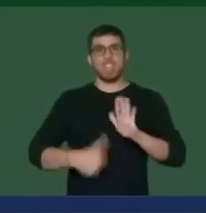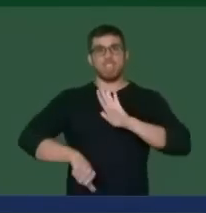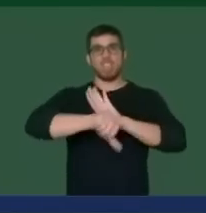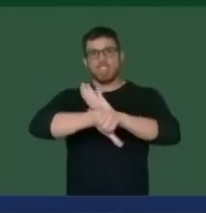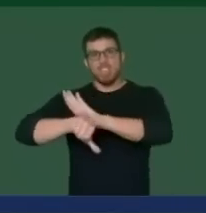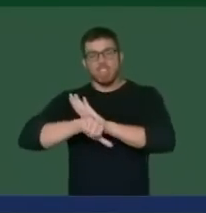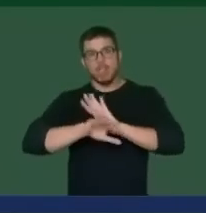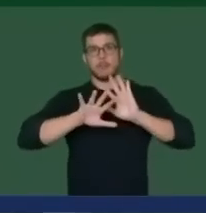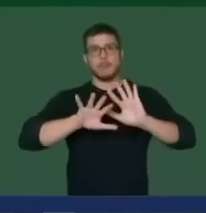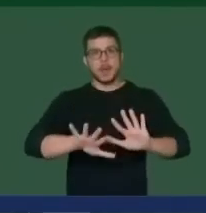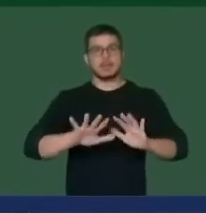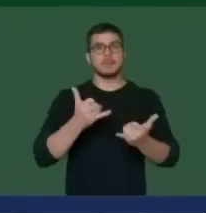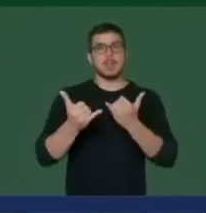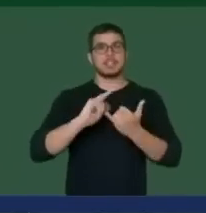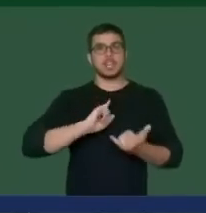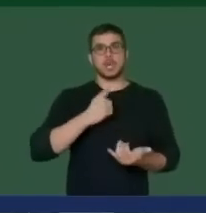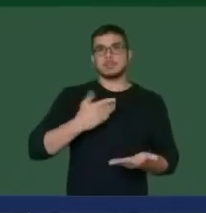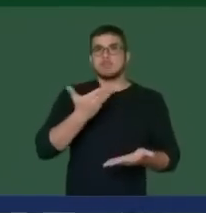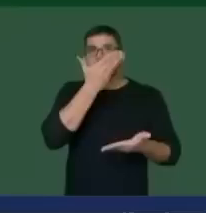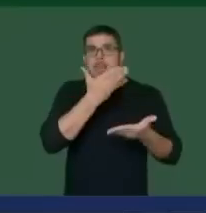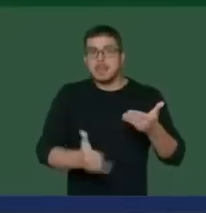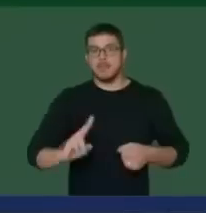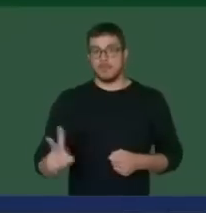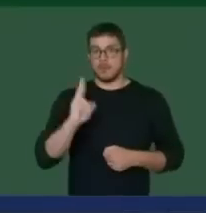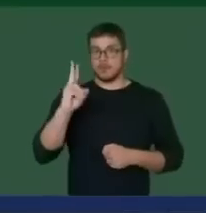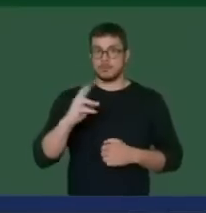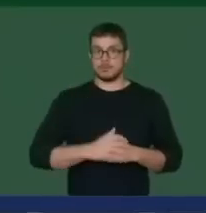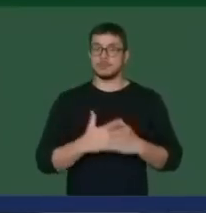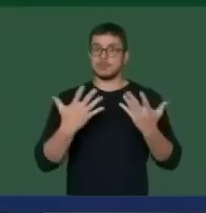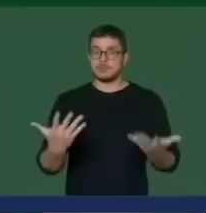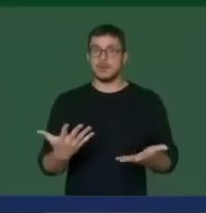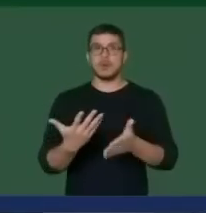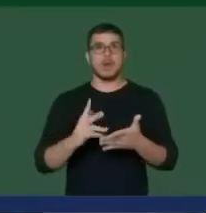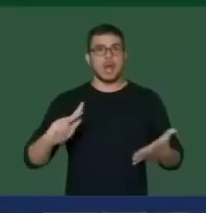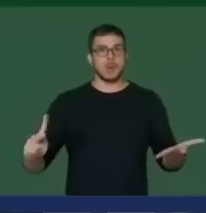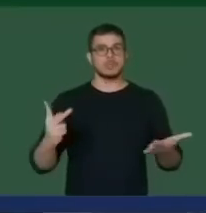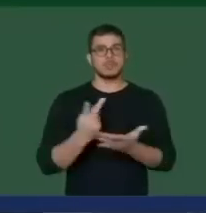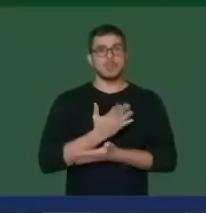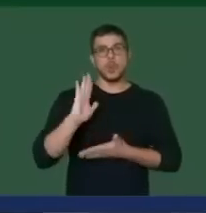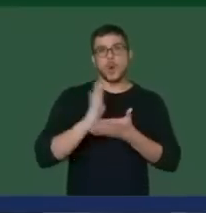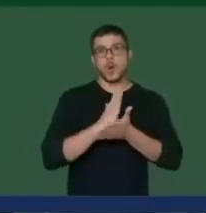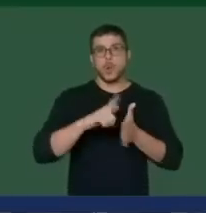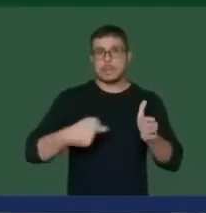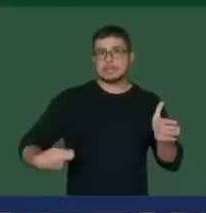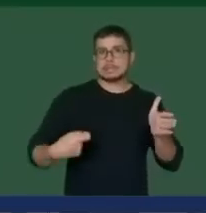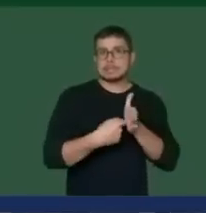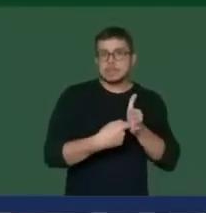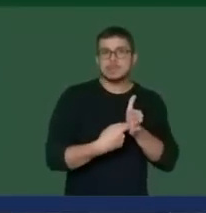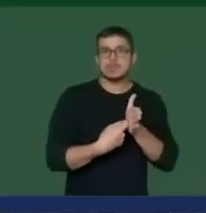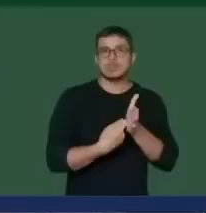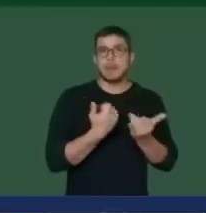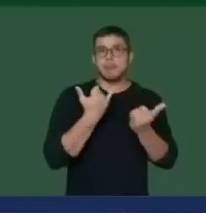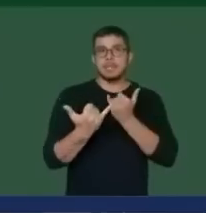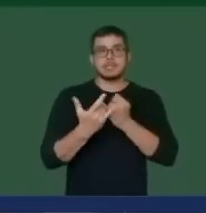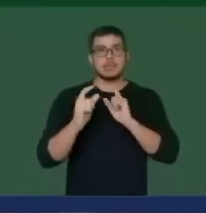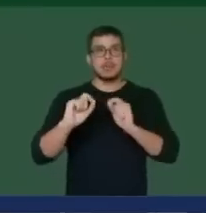representantes. Transformaram denúncias que deveriam ser apuradas sobre o manto da lei em verdadeiras execuções públicas.